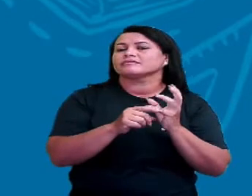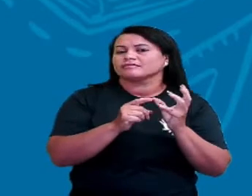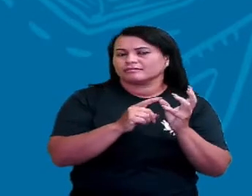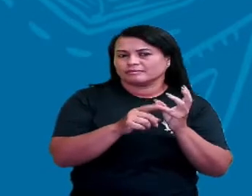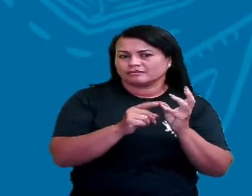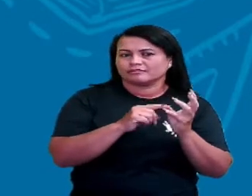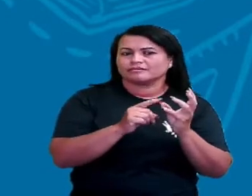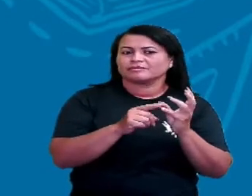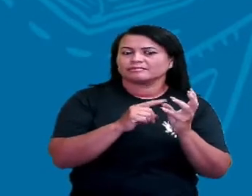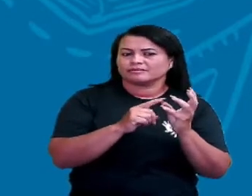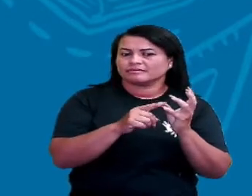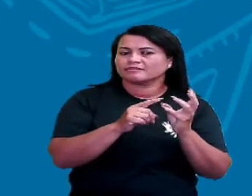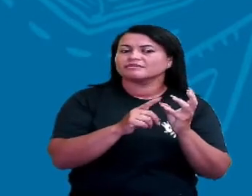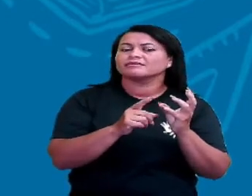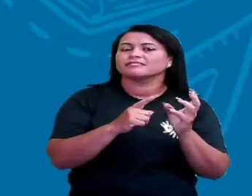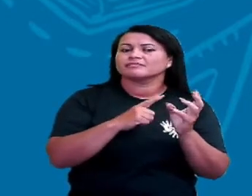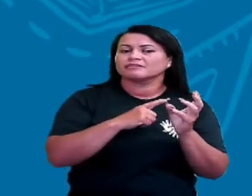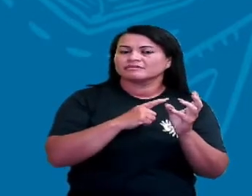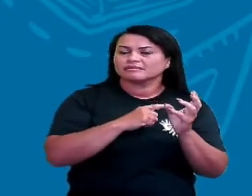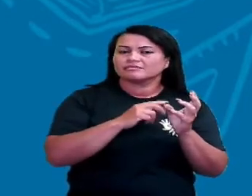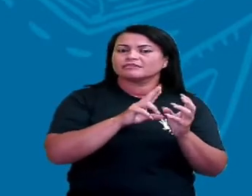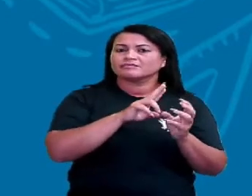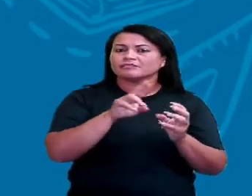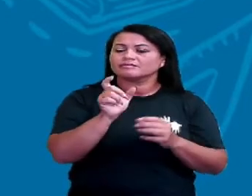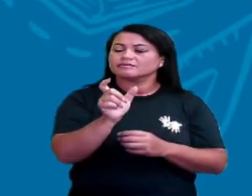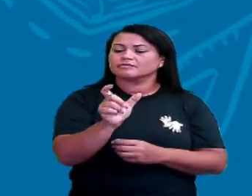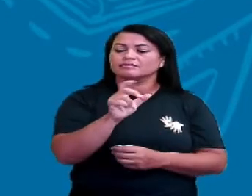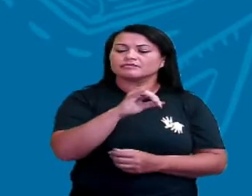estão presentes na palavra